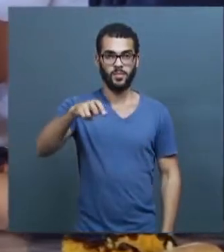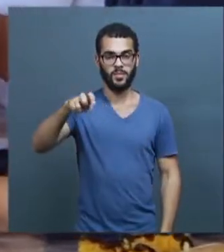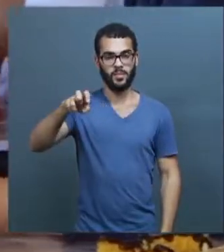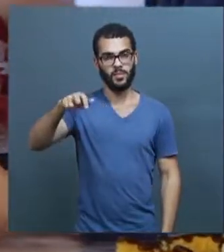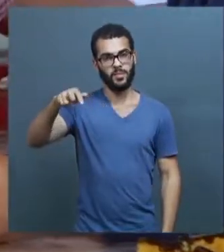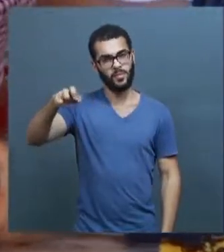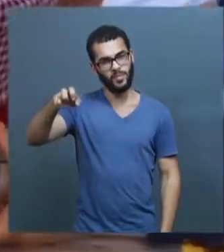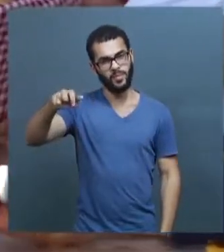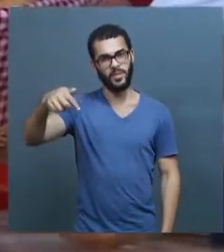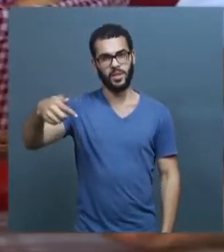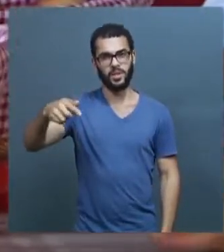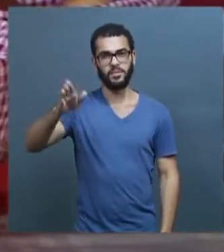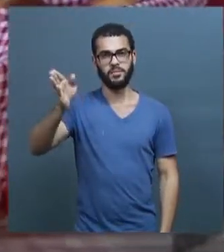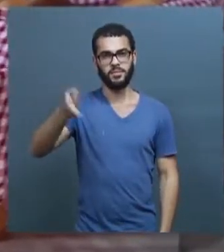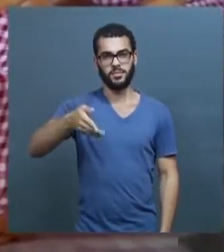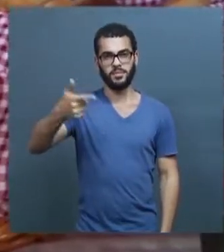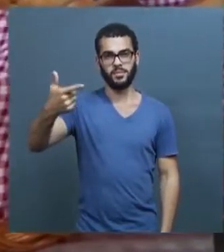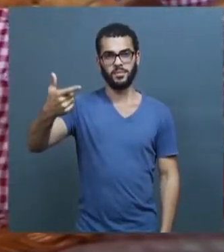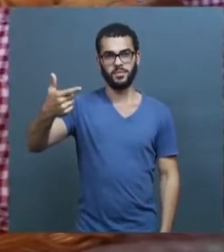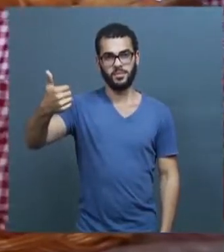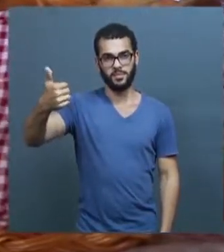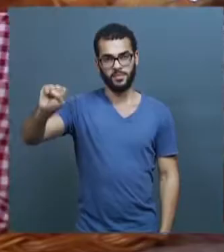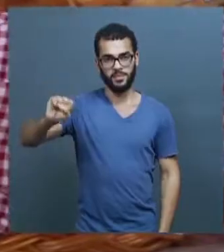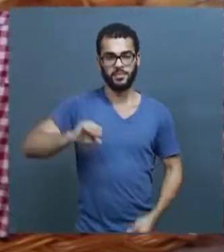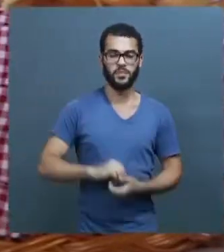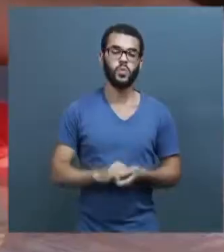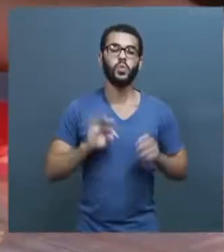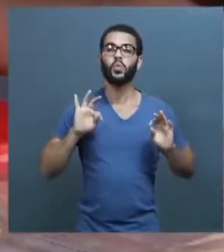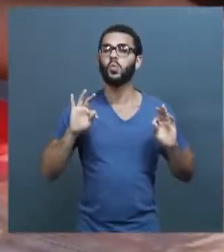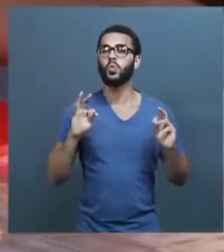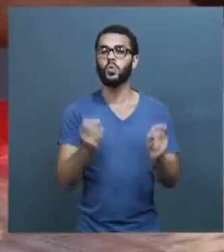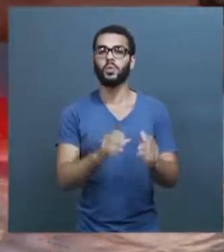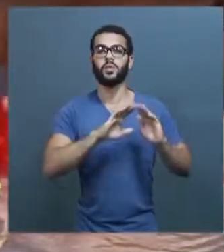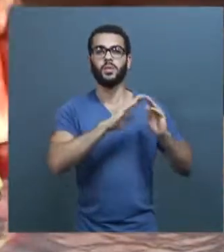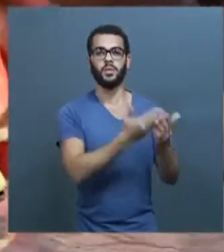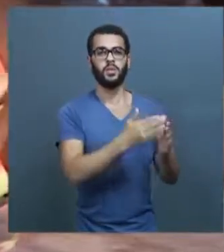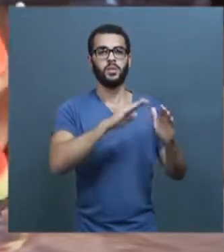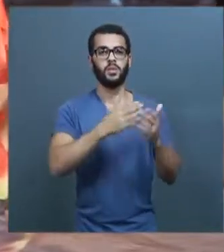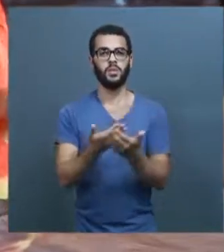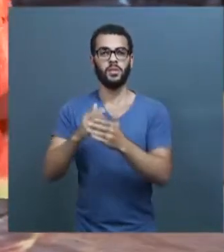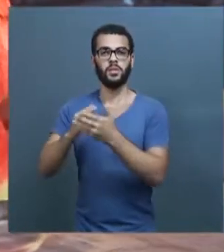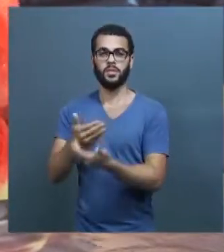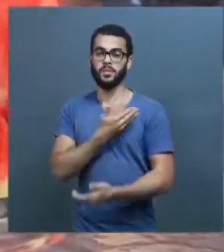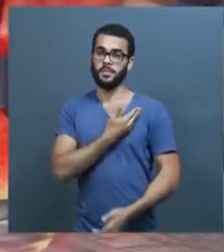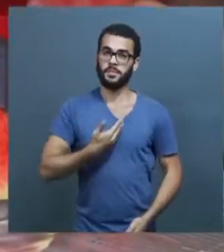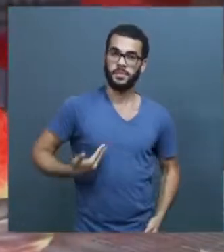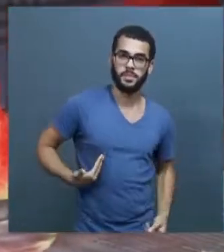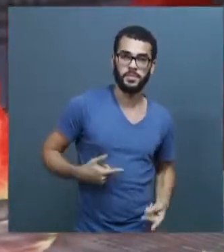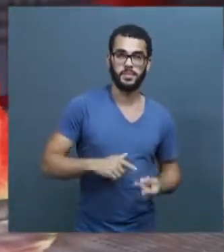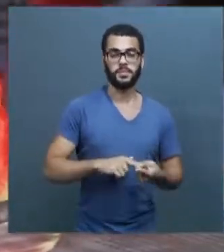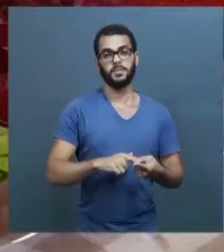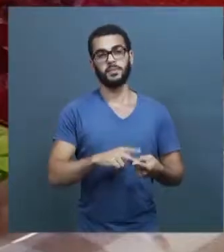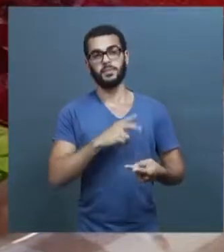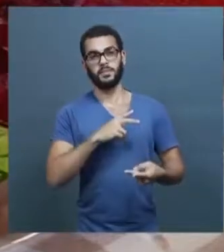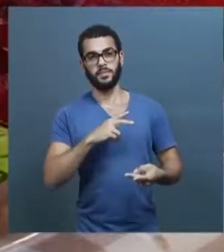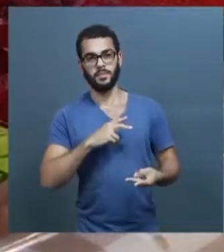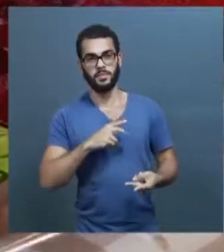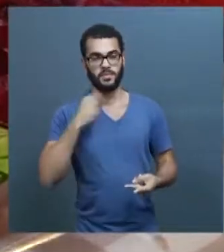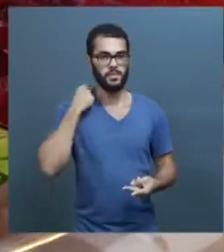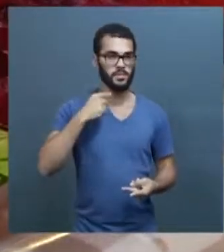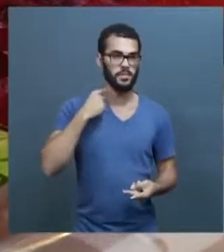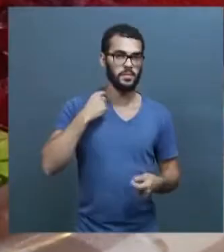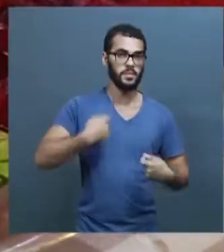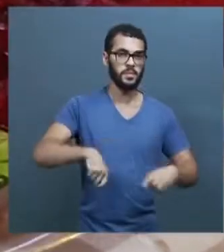47.557/18, todas as escolas públicas e privadas de Minas Gerais devem seguir uma série de ações para a promoção da